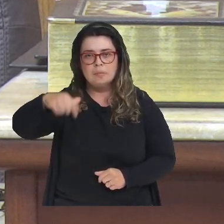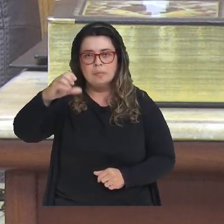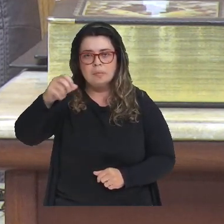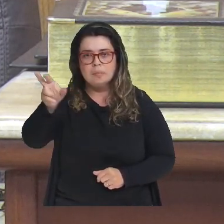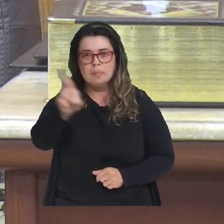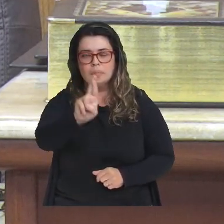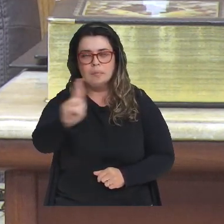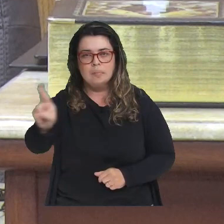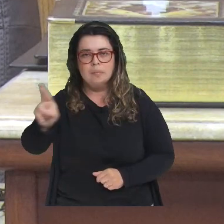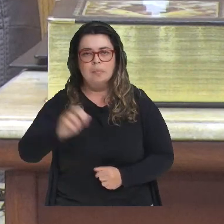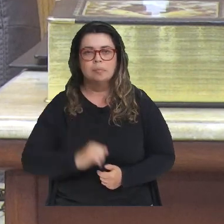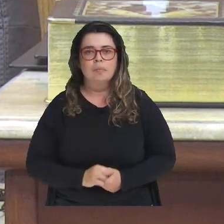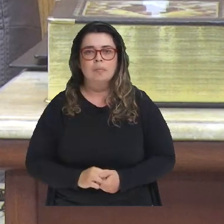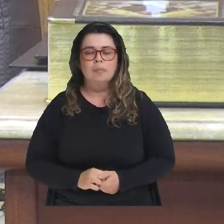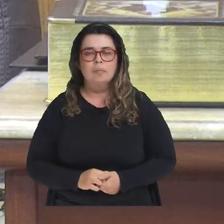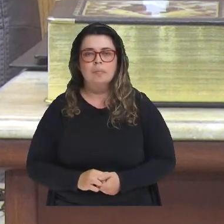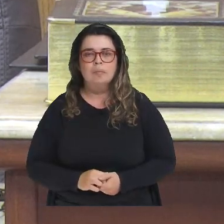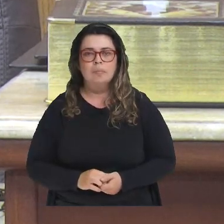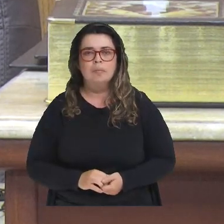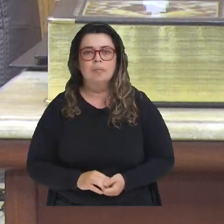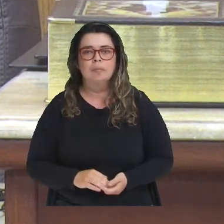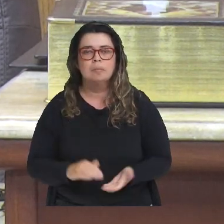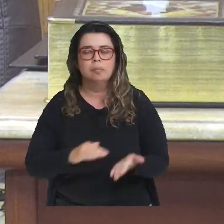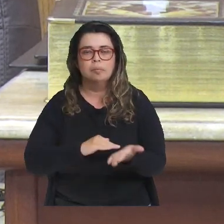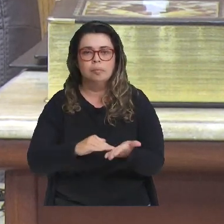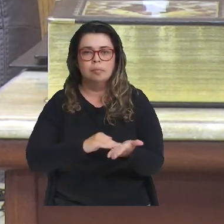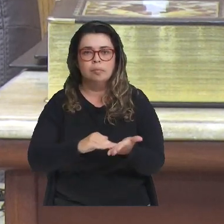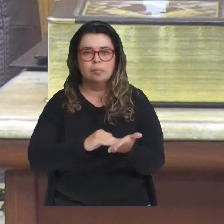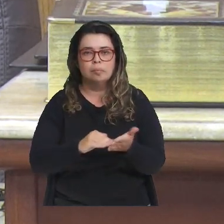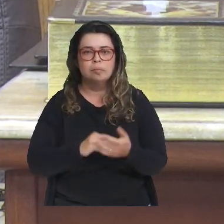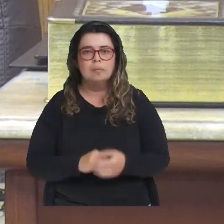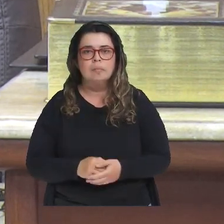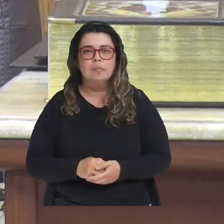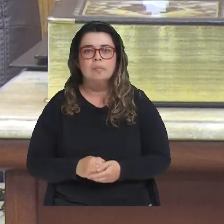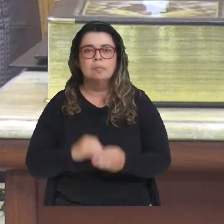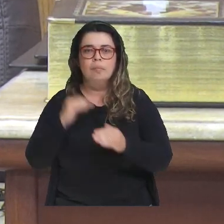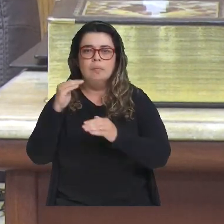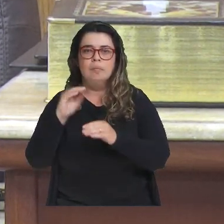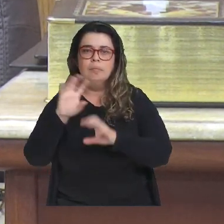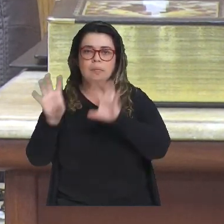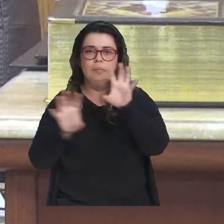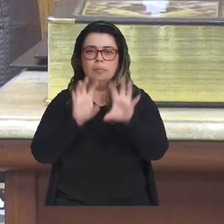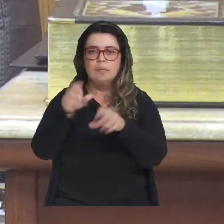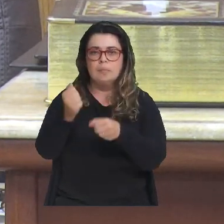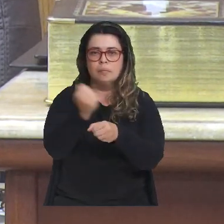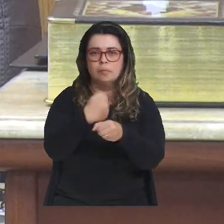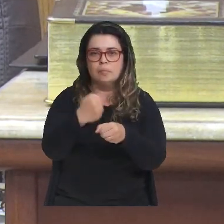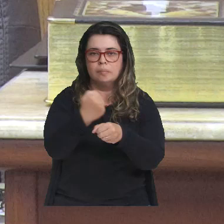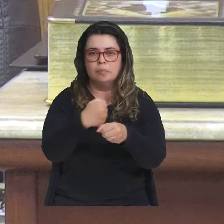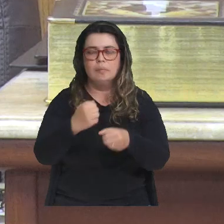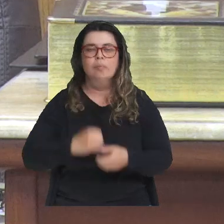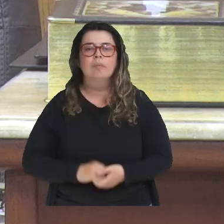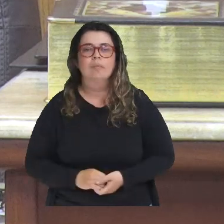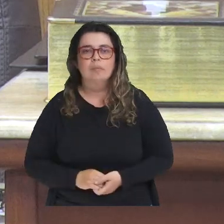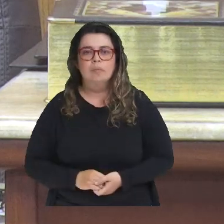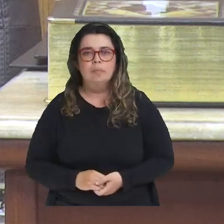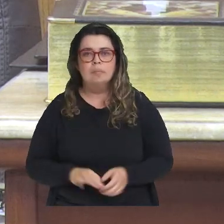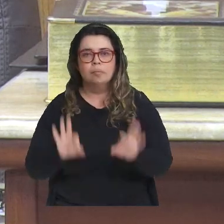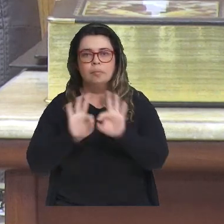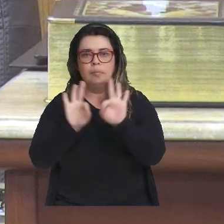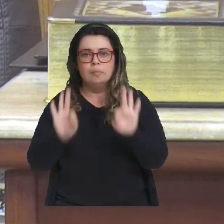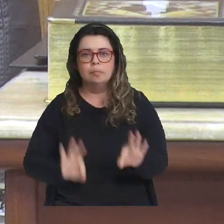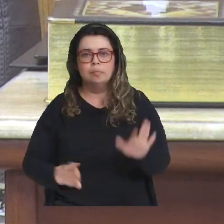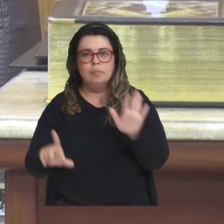R$939.870,96, junto à unidade orçamentária da Secretaria Municipal de Planejamento, Obras e Serviço. Projeto de Lei